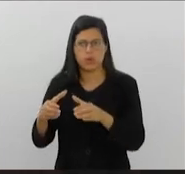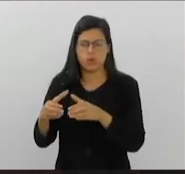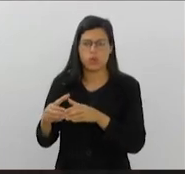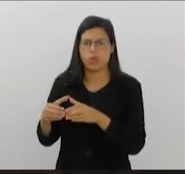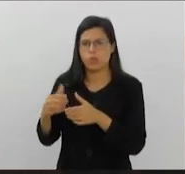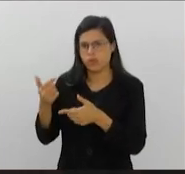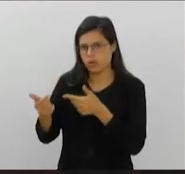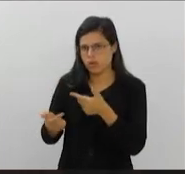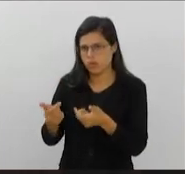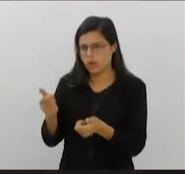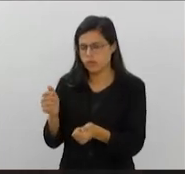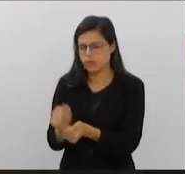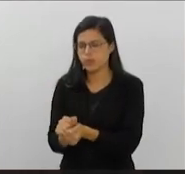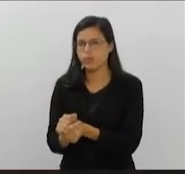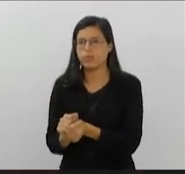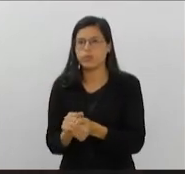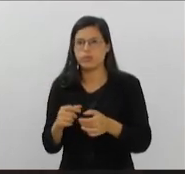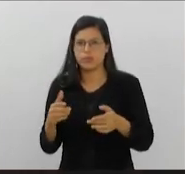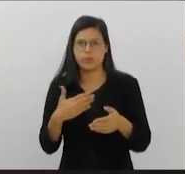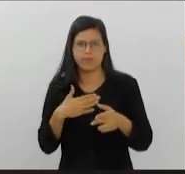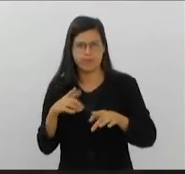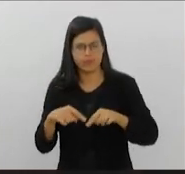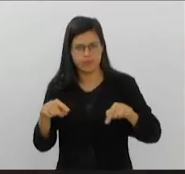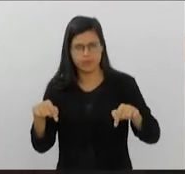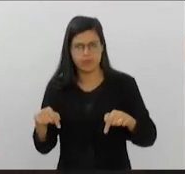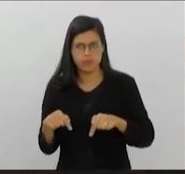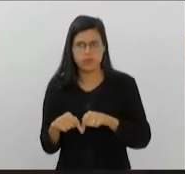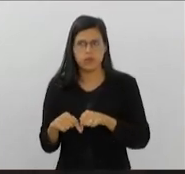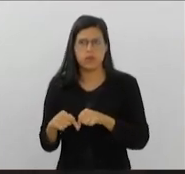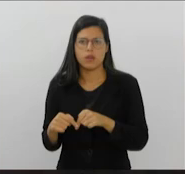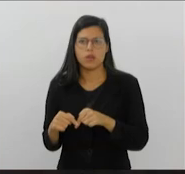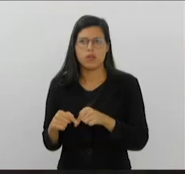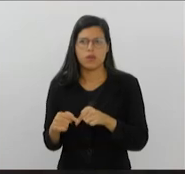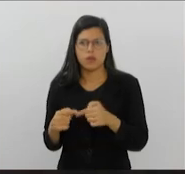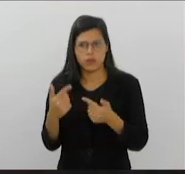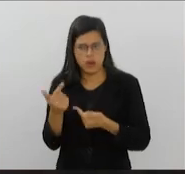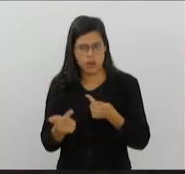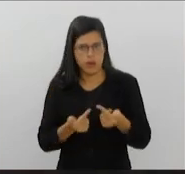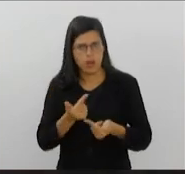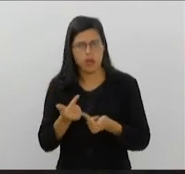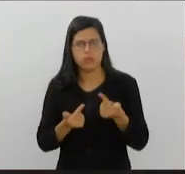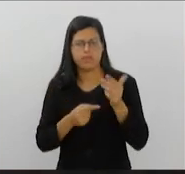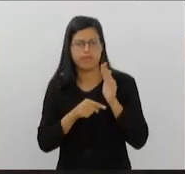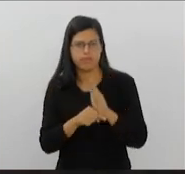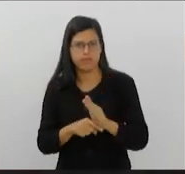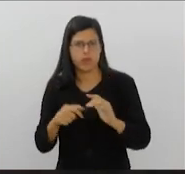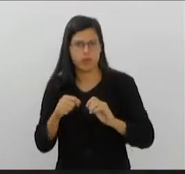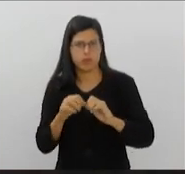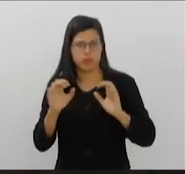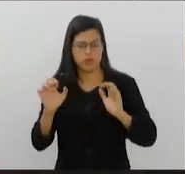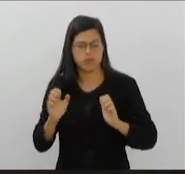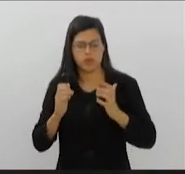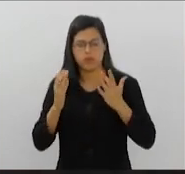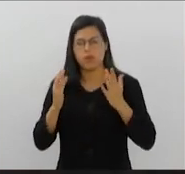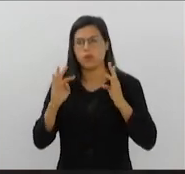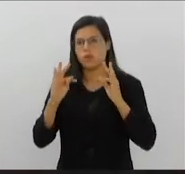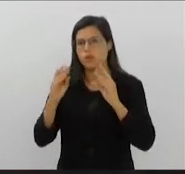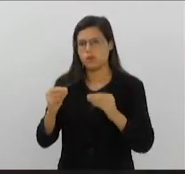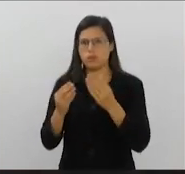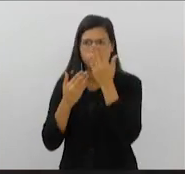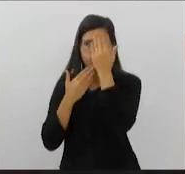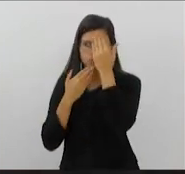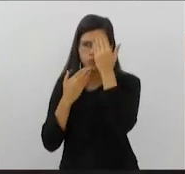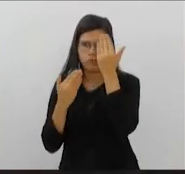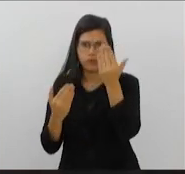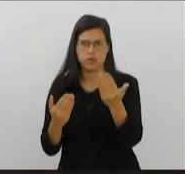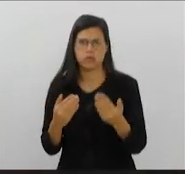gabinete, que trabalharam muito para contribuir com a organização desse evento, enfim, a todos, muito